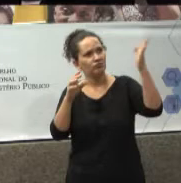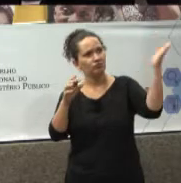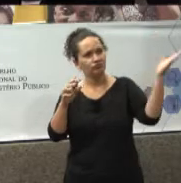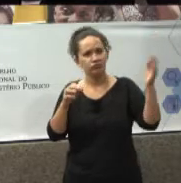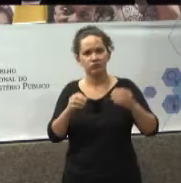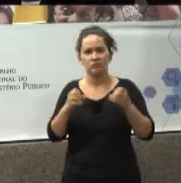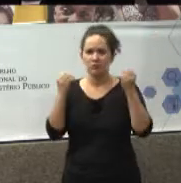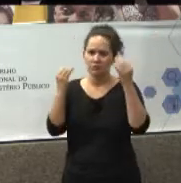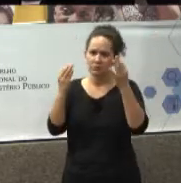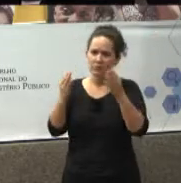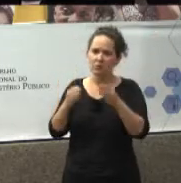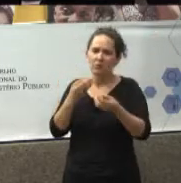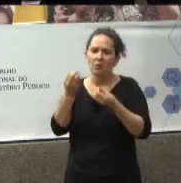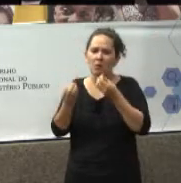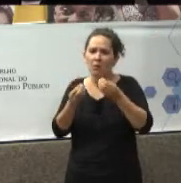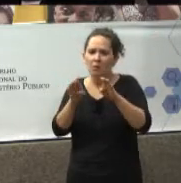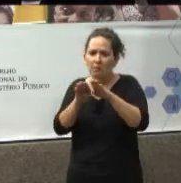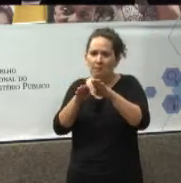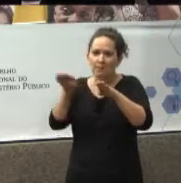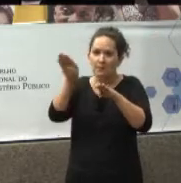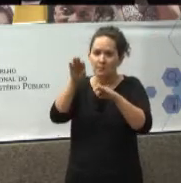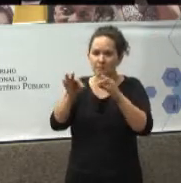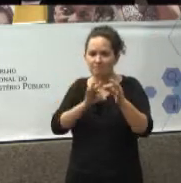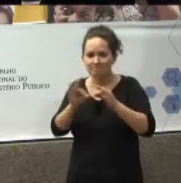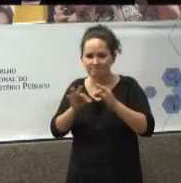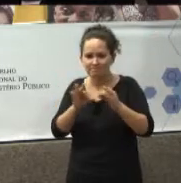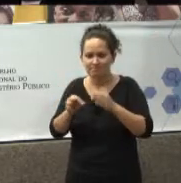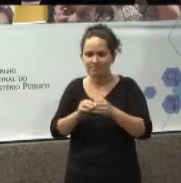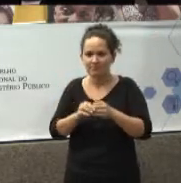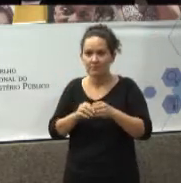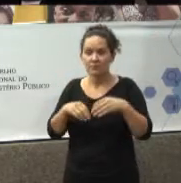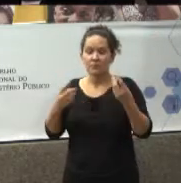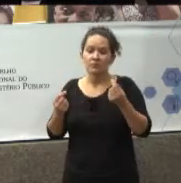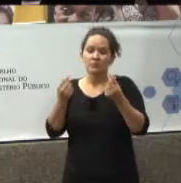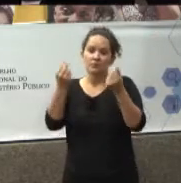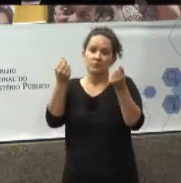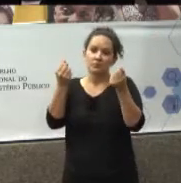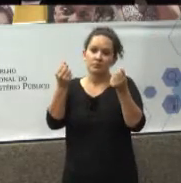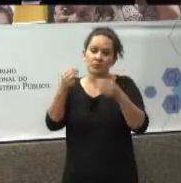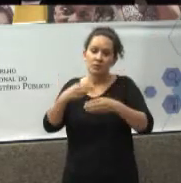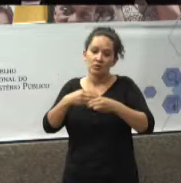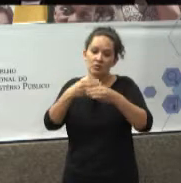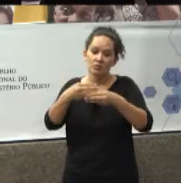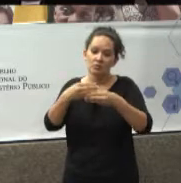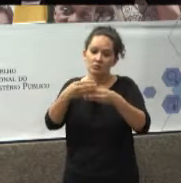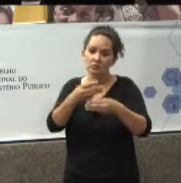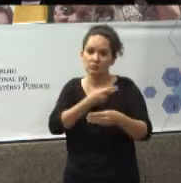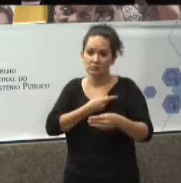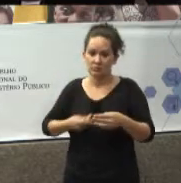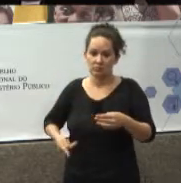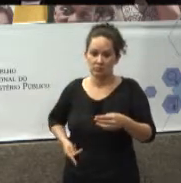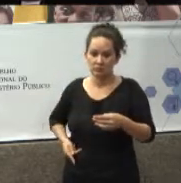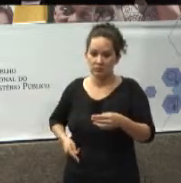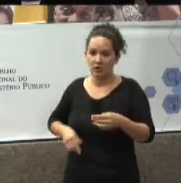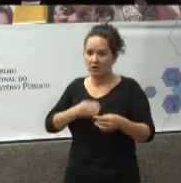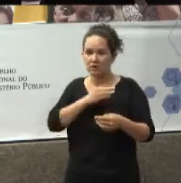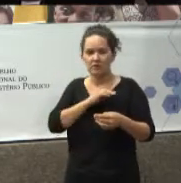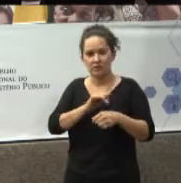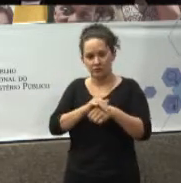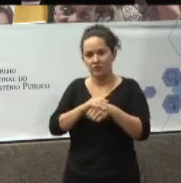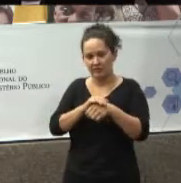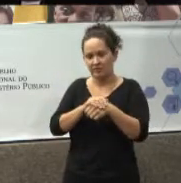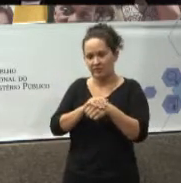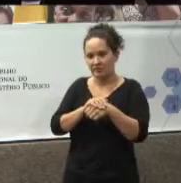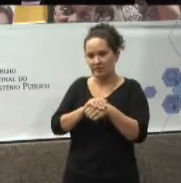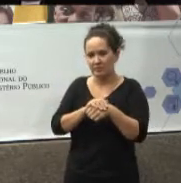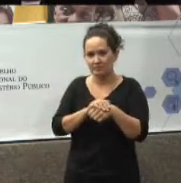aumentamos a judicialização e veja só o gasto do ministério da saúde com ações judiciais aqui a fonte foi o próprio ministério da saúde